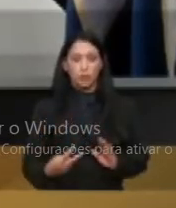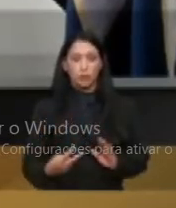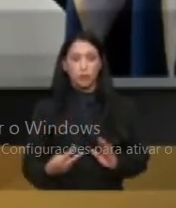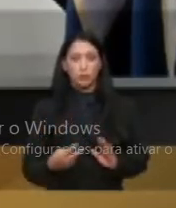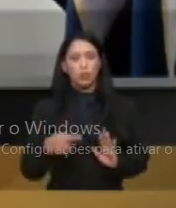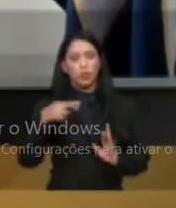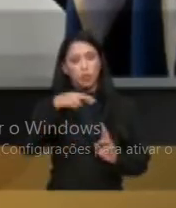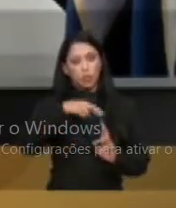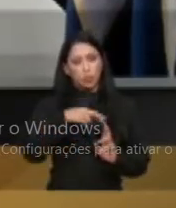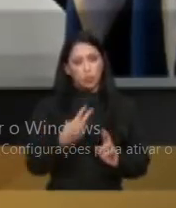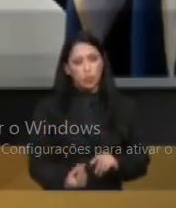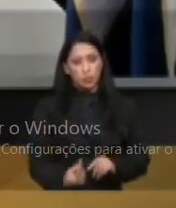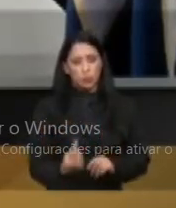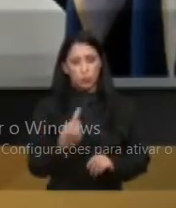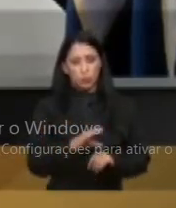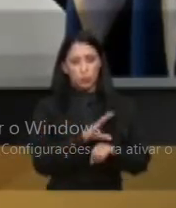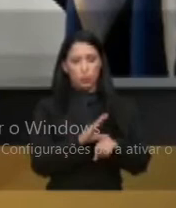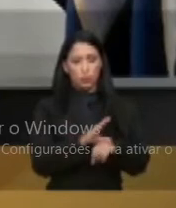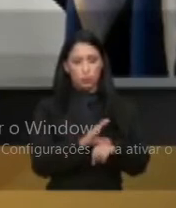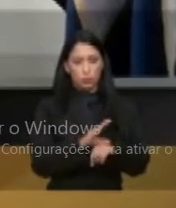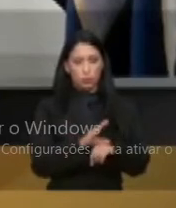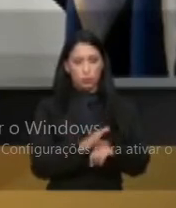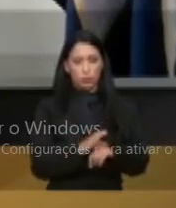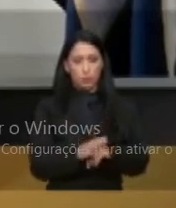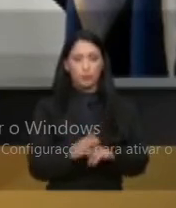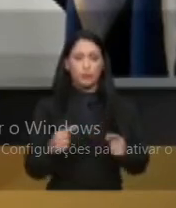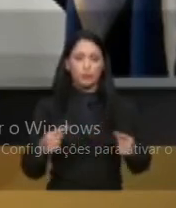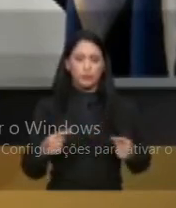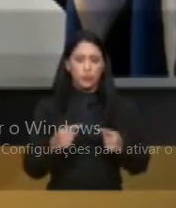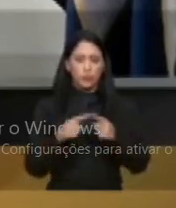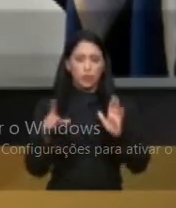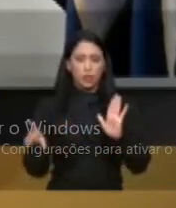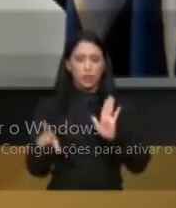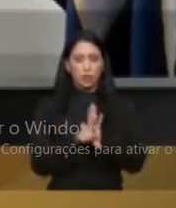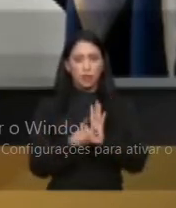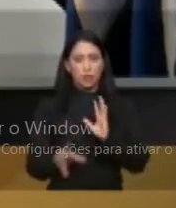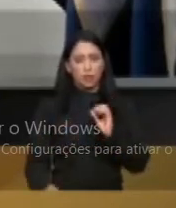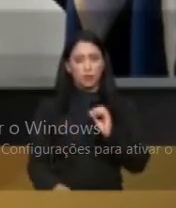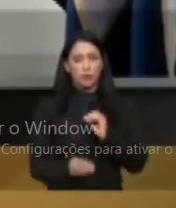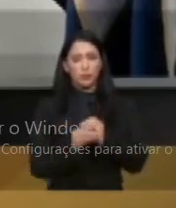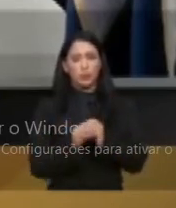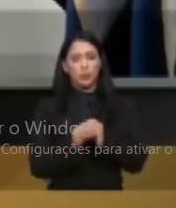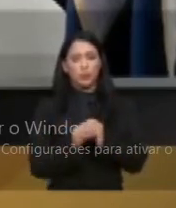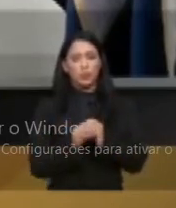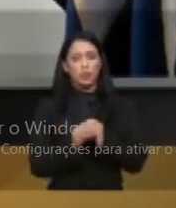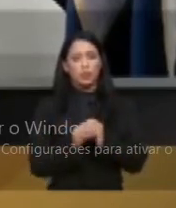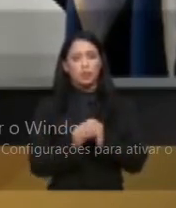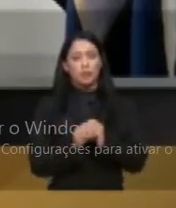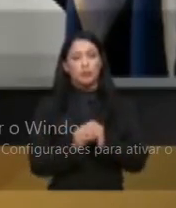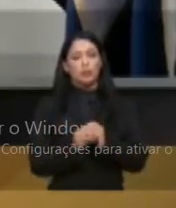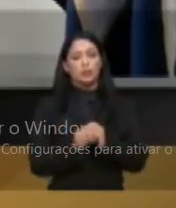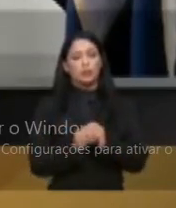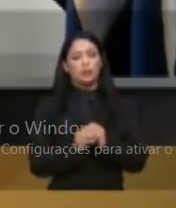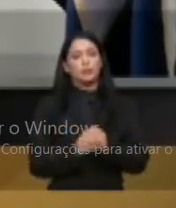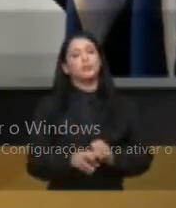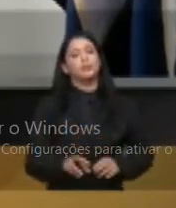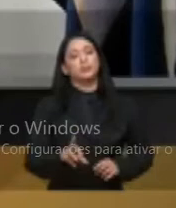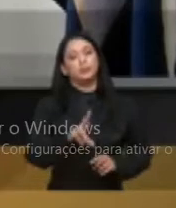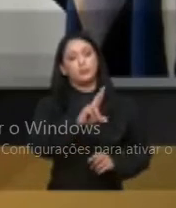3º e 4º e 167, inciso 1 da Constituição Federal, combinados com a lei